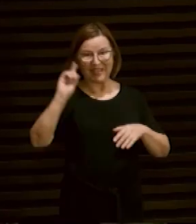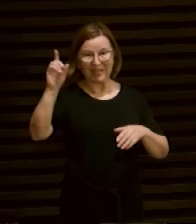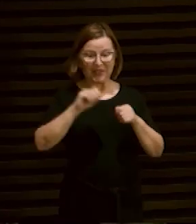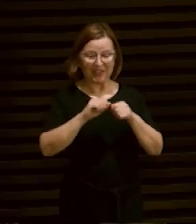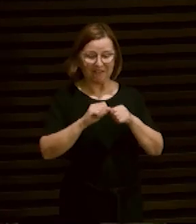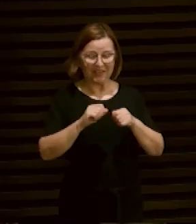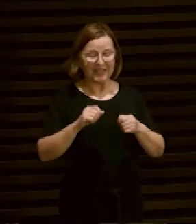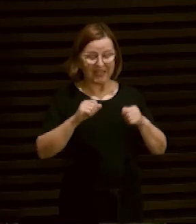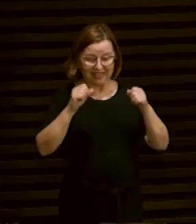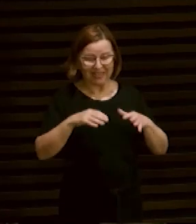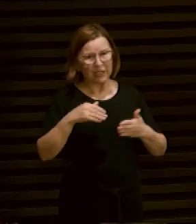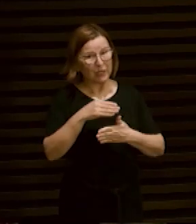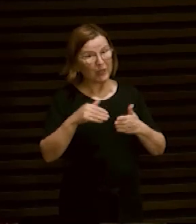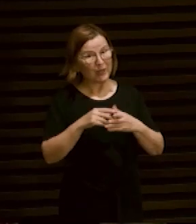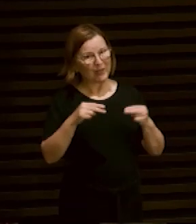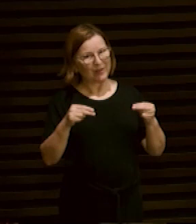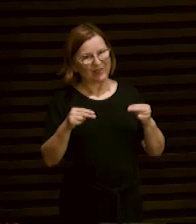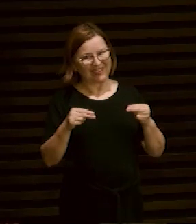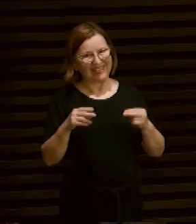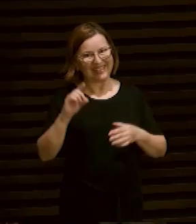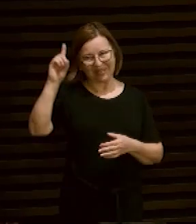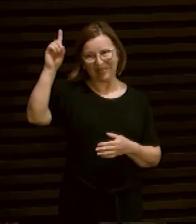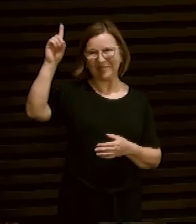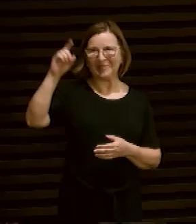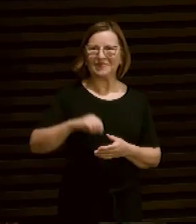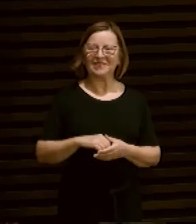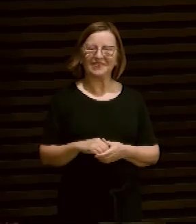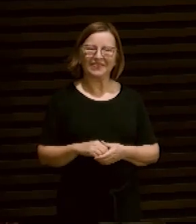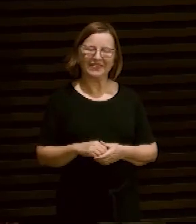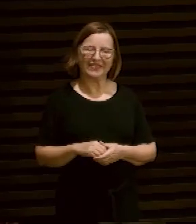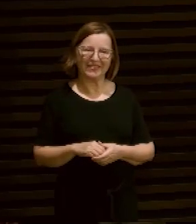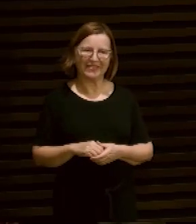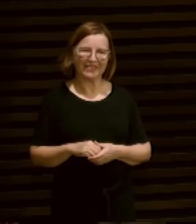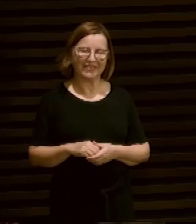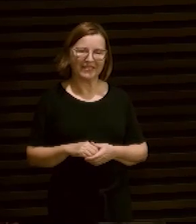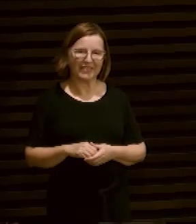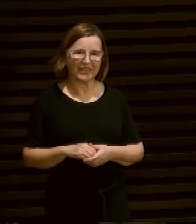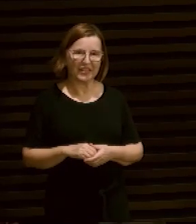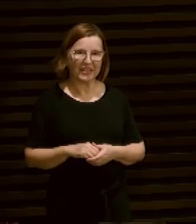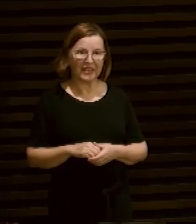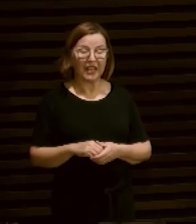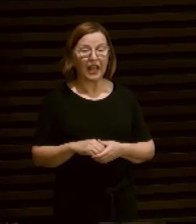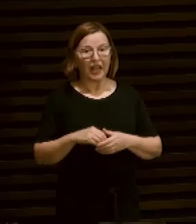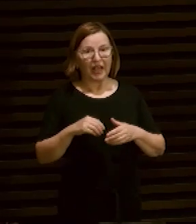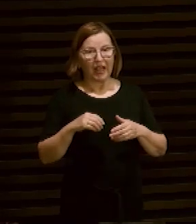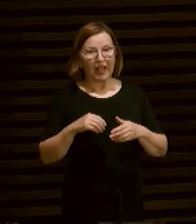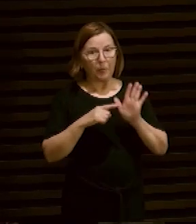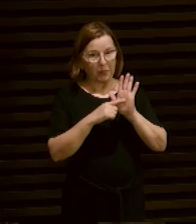coisas é Deus. Ele está falando agora que Jesus não é Moisés.